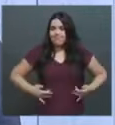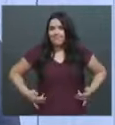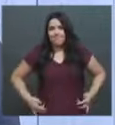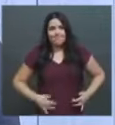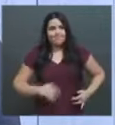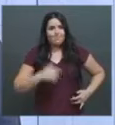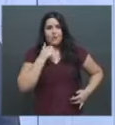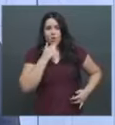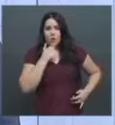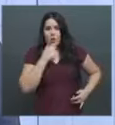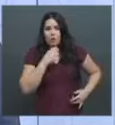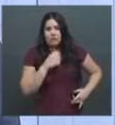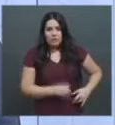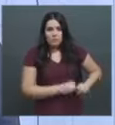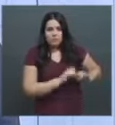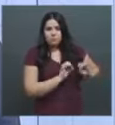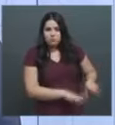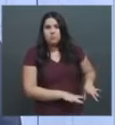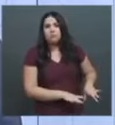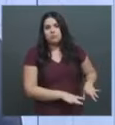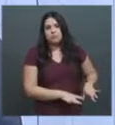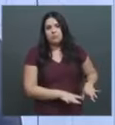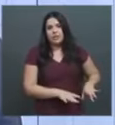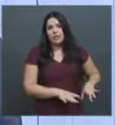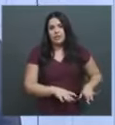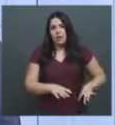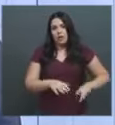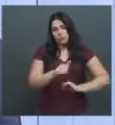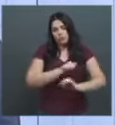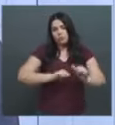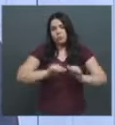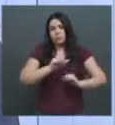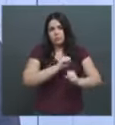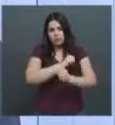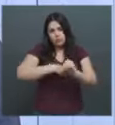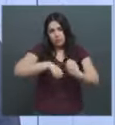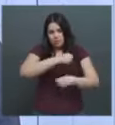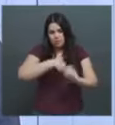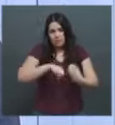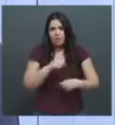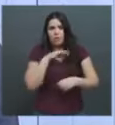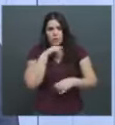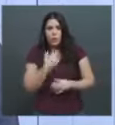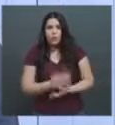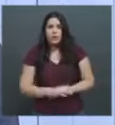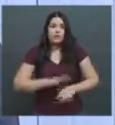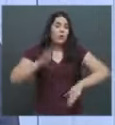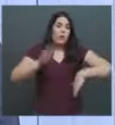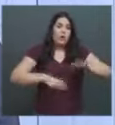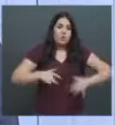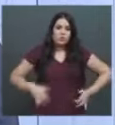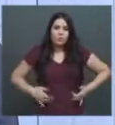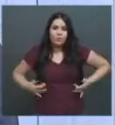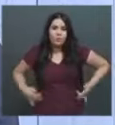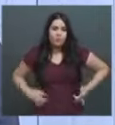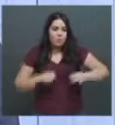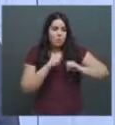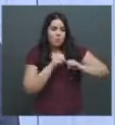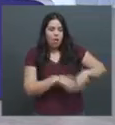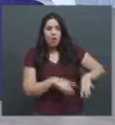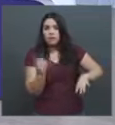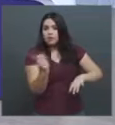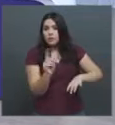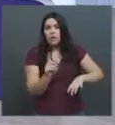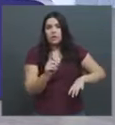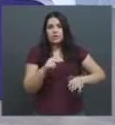são de toxicidade para o organismo. Então às vezes o rim não elimina e a urina sai clarinha. Isso não é um sinal